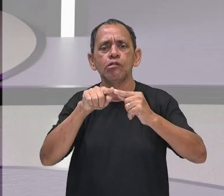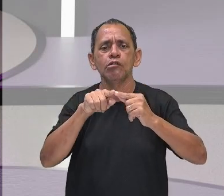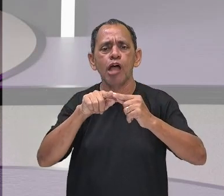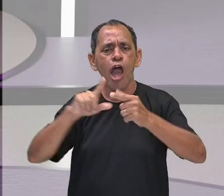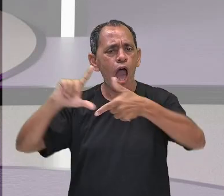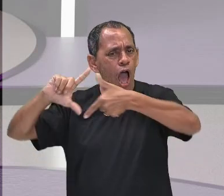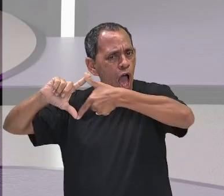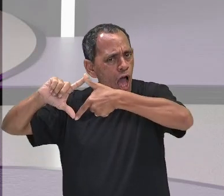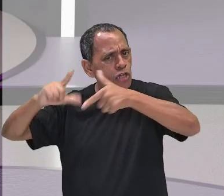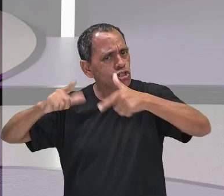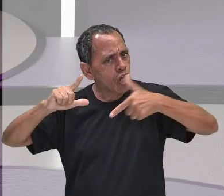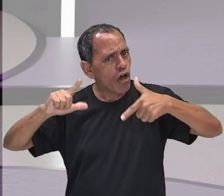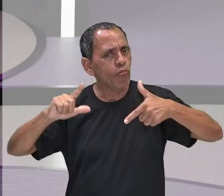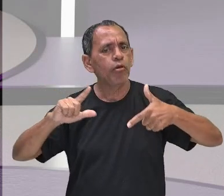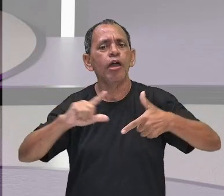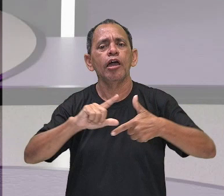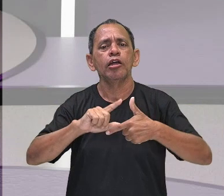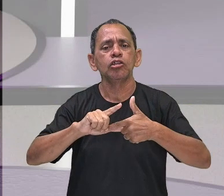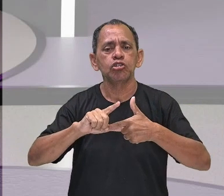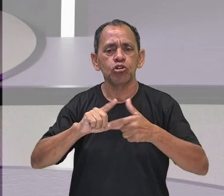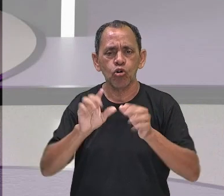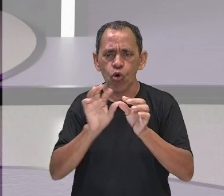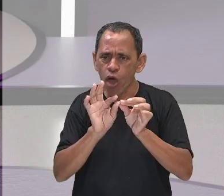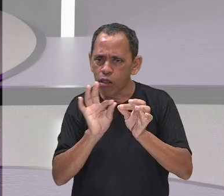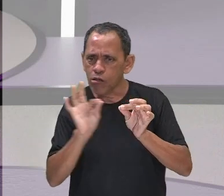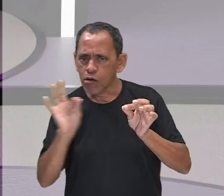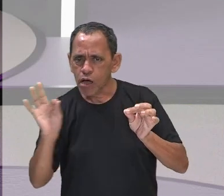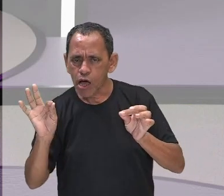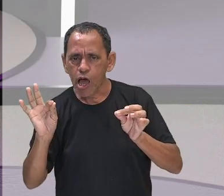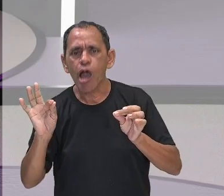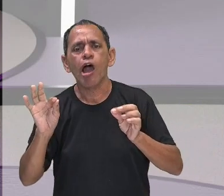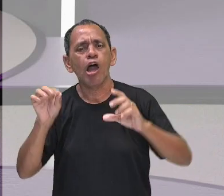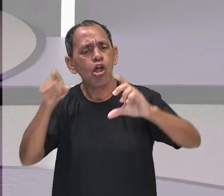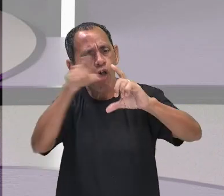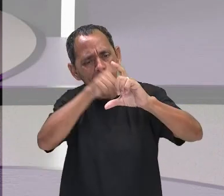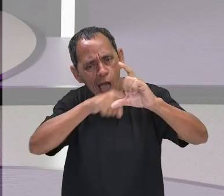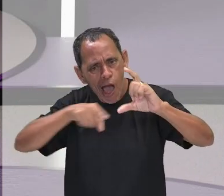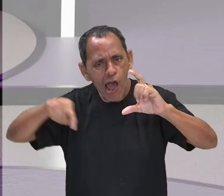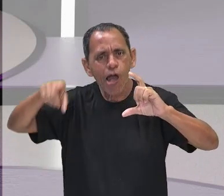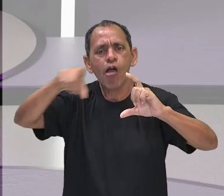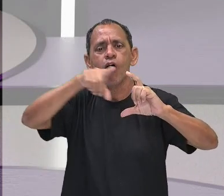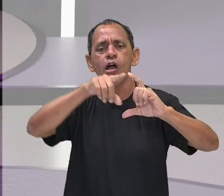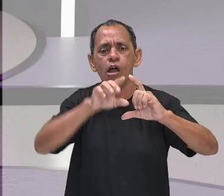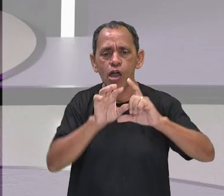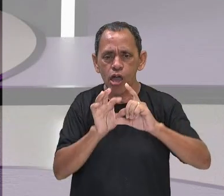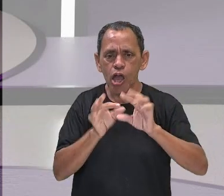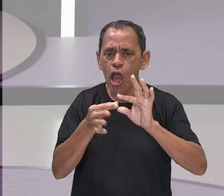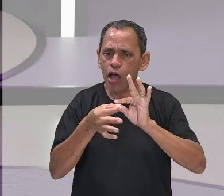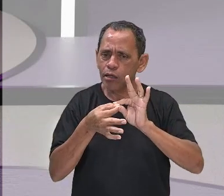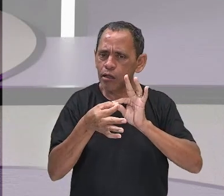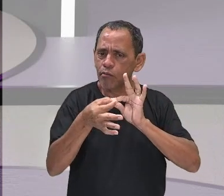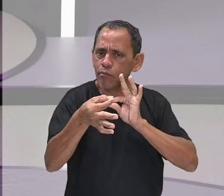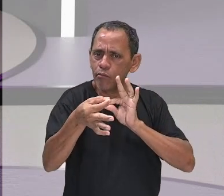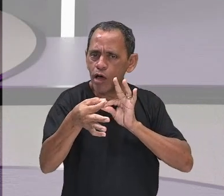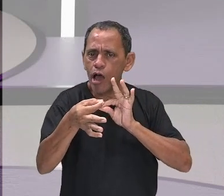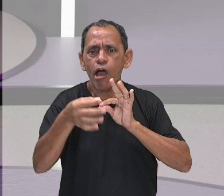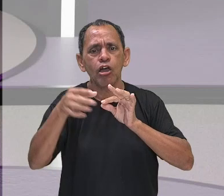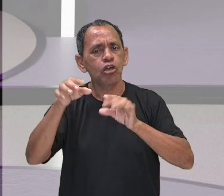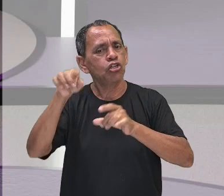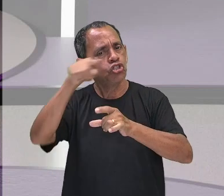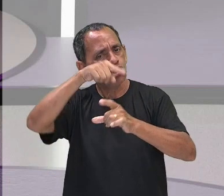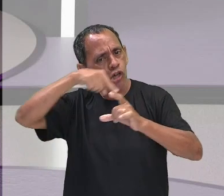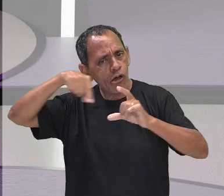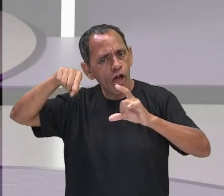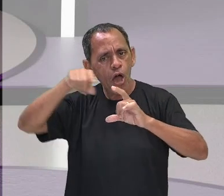alongado e arredondado que possui o mesmo diâmetro ao longo de todo o comprimento. Então a nossa figura mais comum, representando